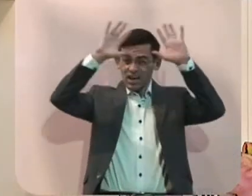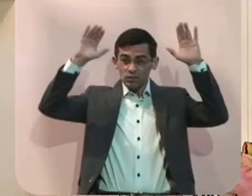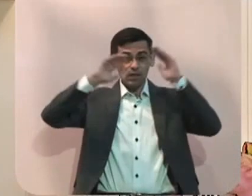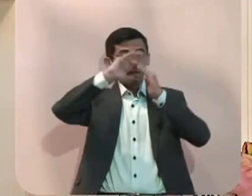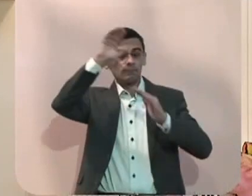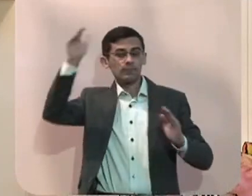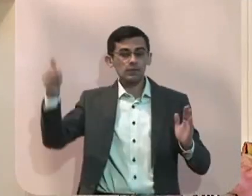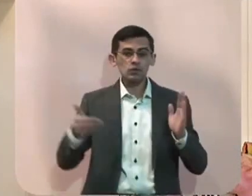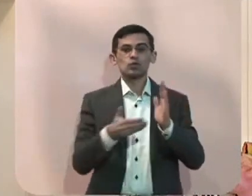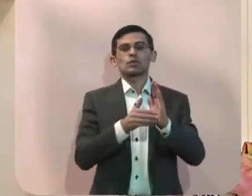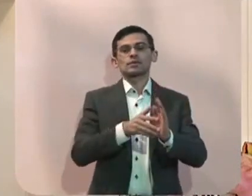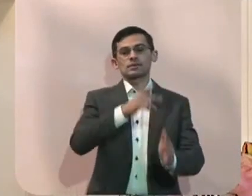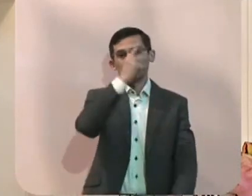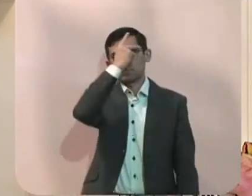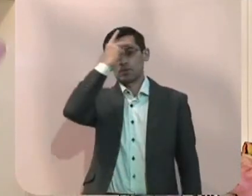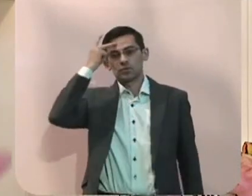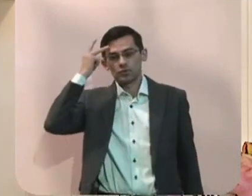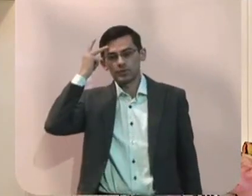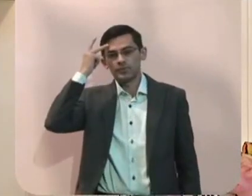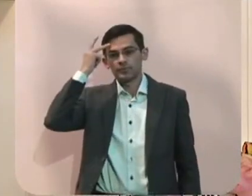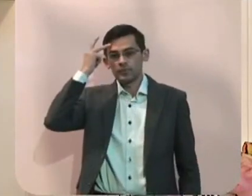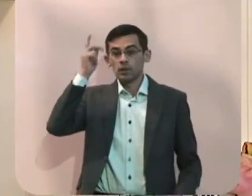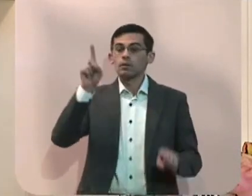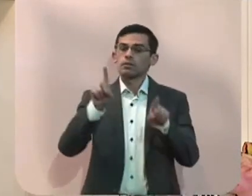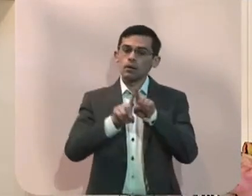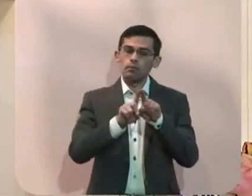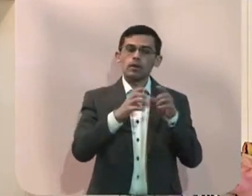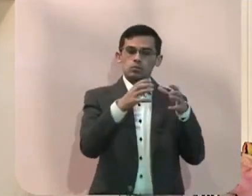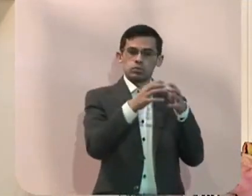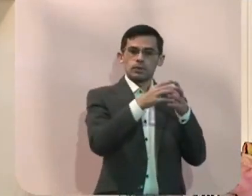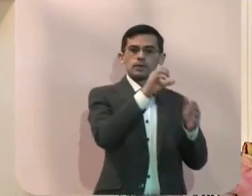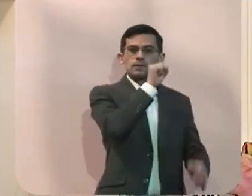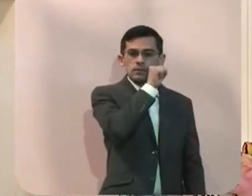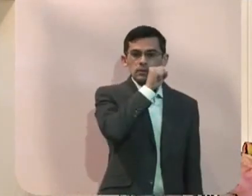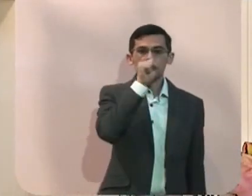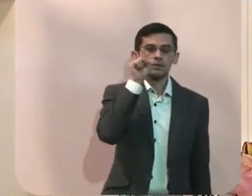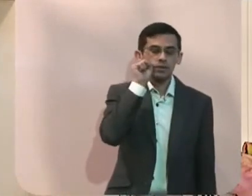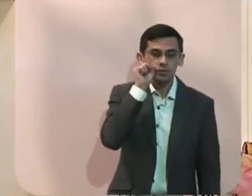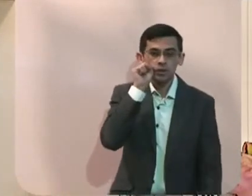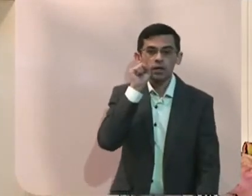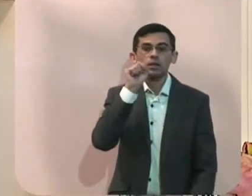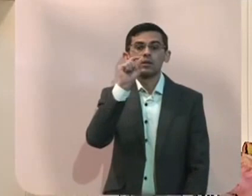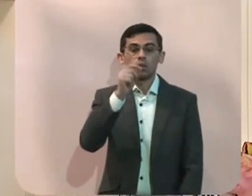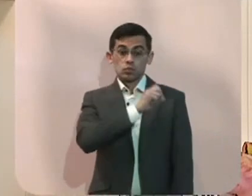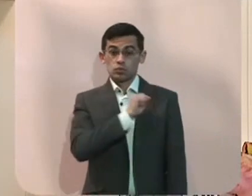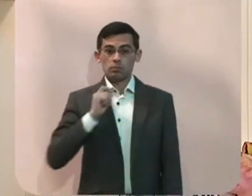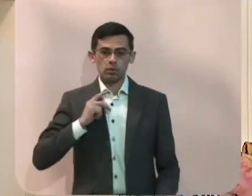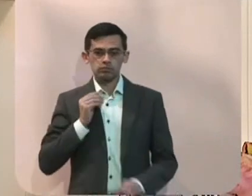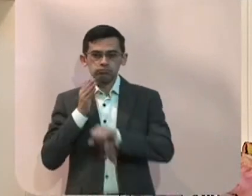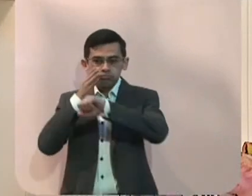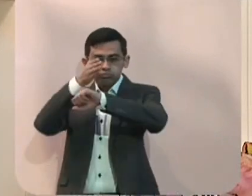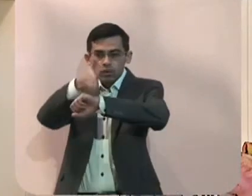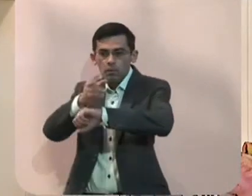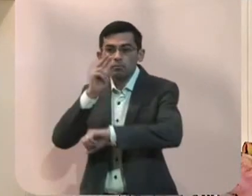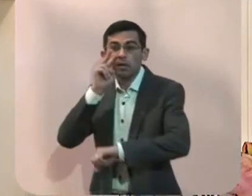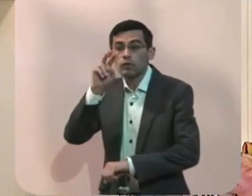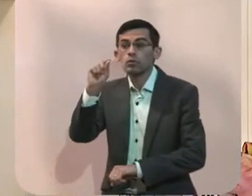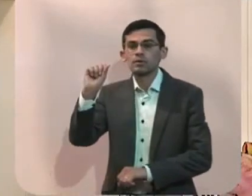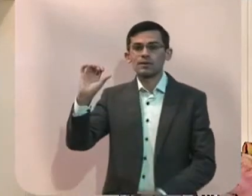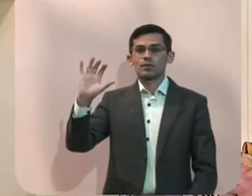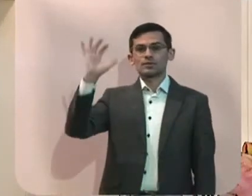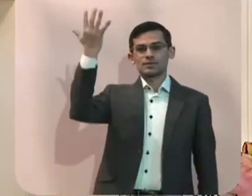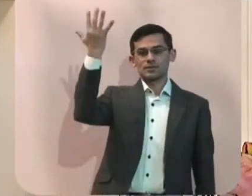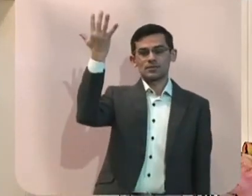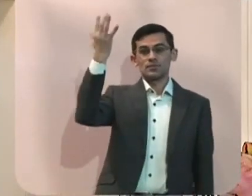criatura. E aí começaram a se converter os samaritanos, e os apóstolos foram lá para ver o que estava acontecendo. Depois